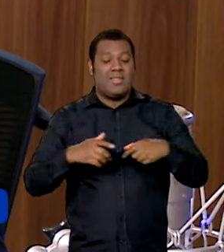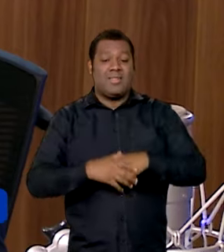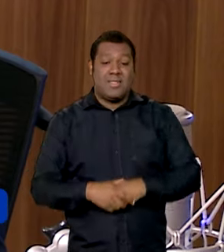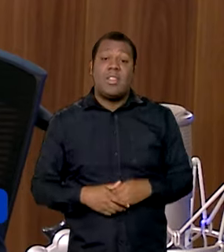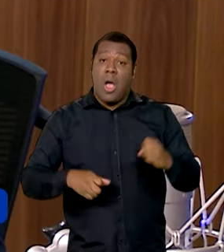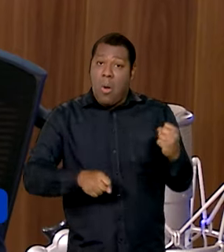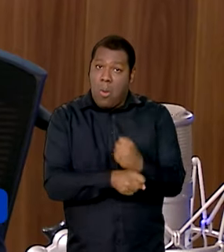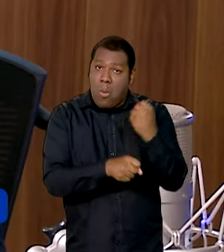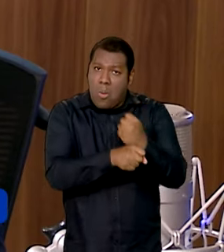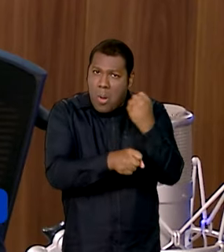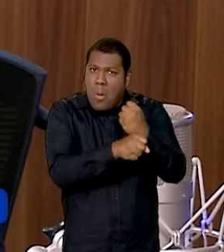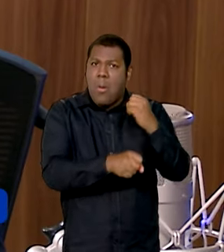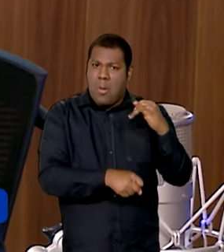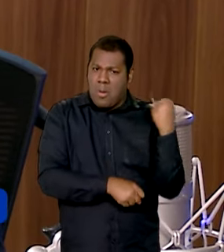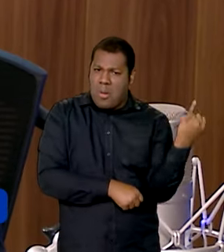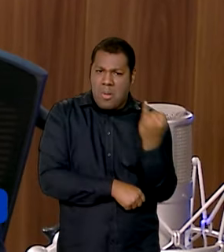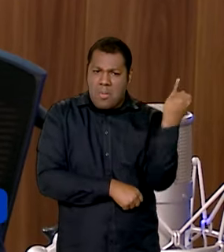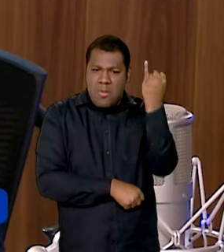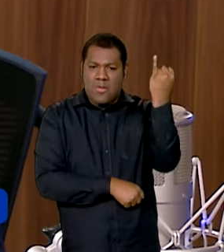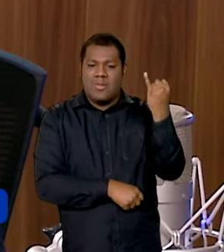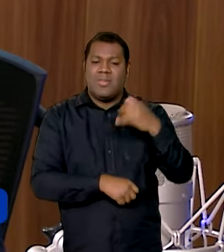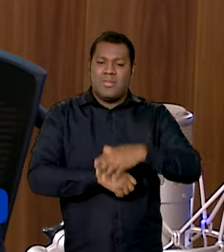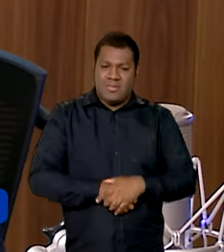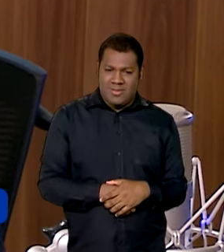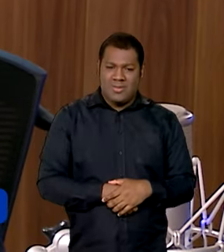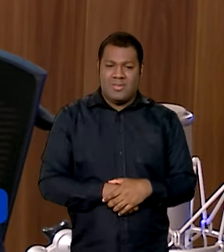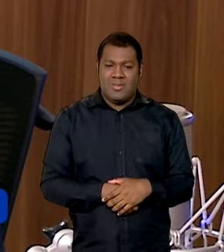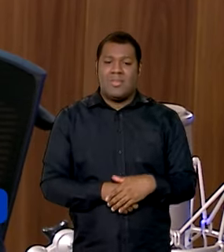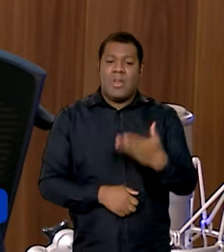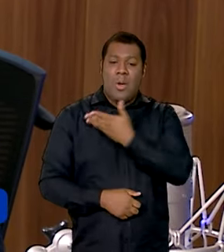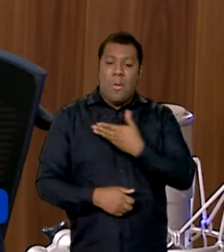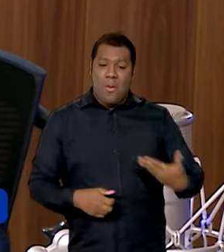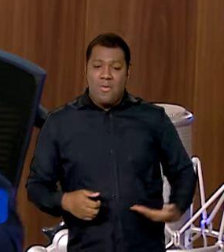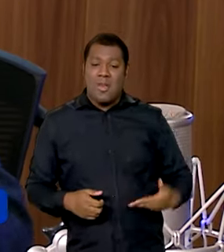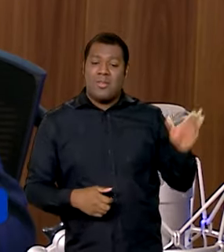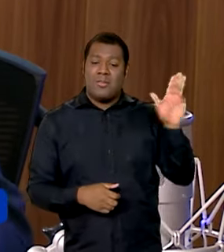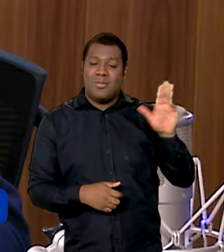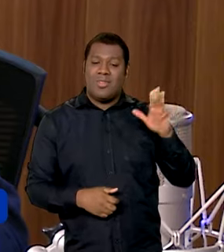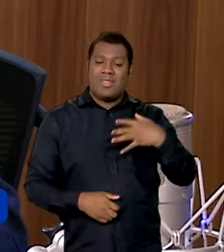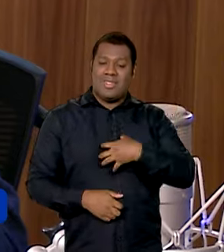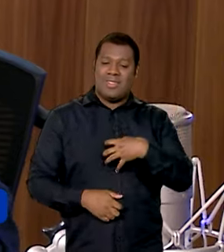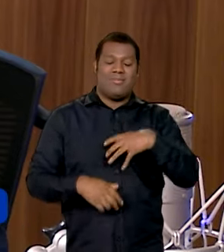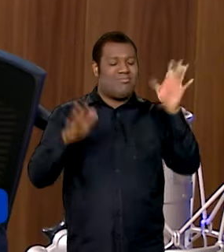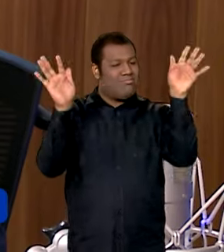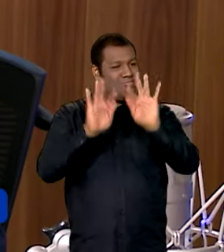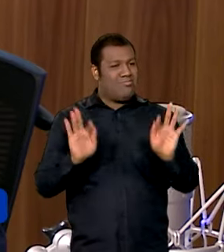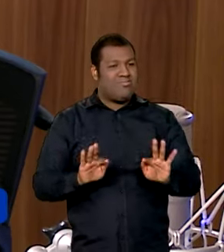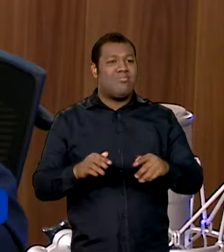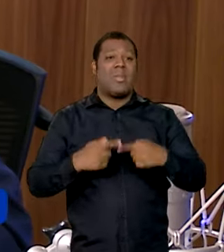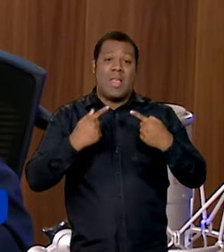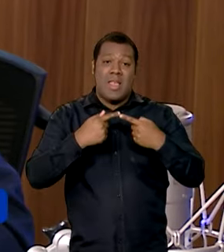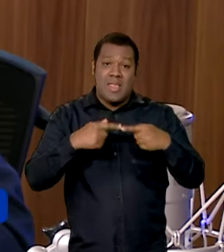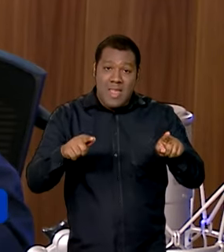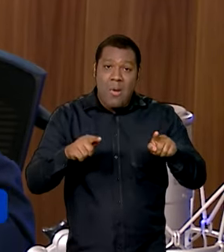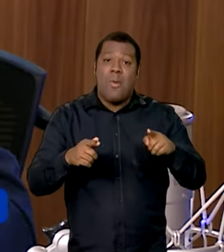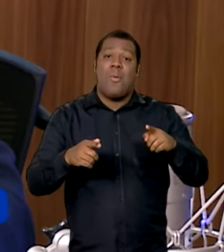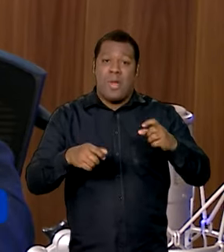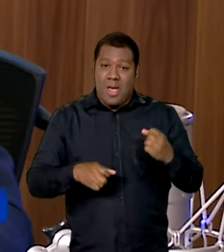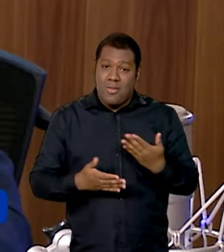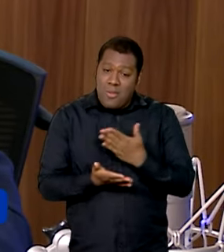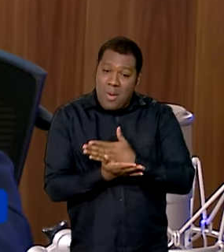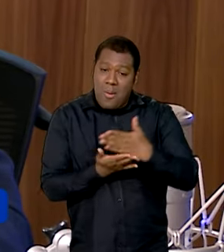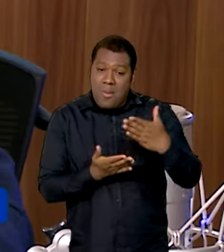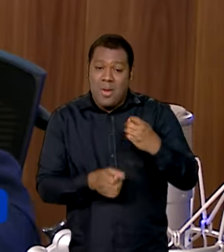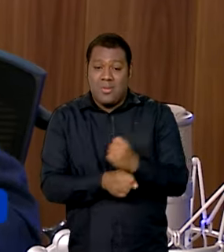impactante que nós ficamos muito felizes ali de dar ordem de serviço porque no segundo ano do governo Lula isso deve-se muito ao